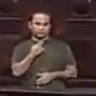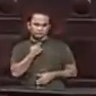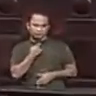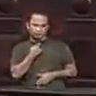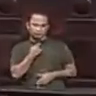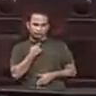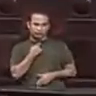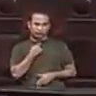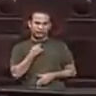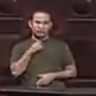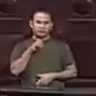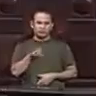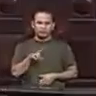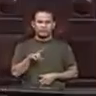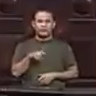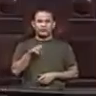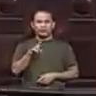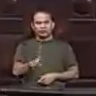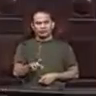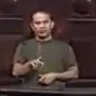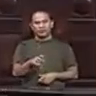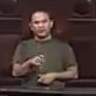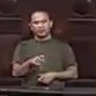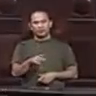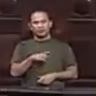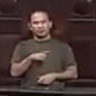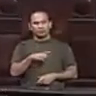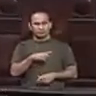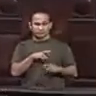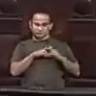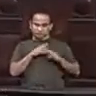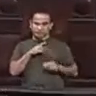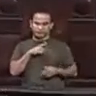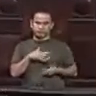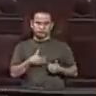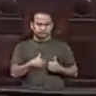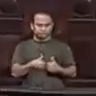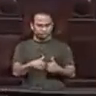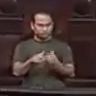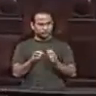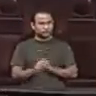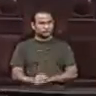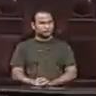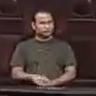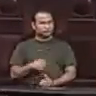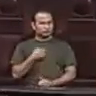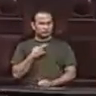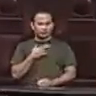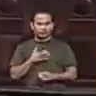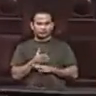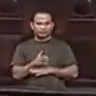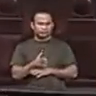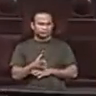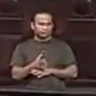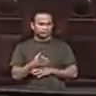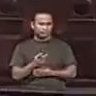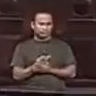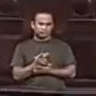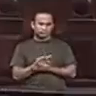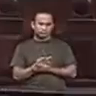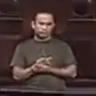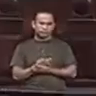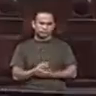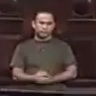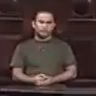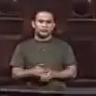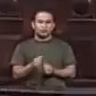retirar, porque o regimento, este é um direito de minoria. CPI é instrumento, não dá para ser atropelado desse jeito. Então o que